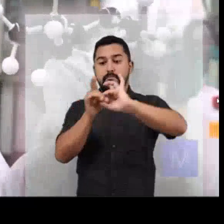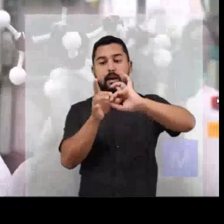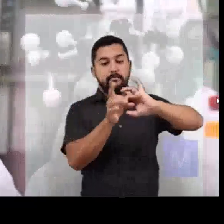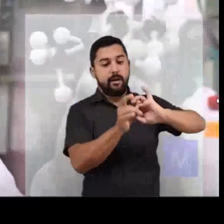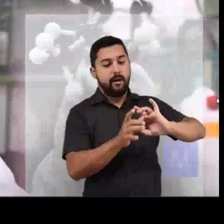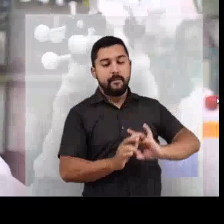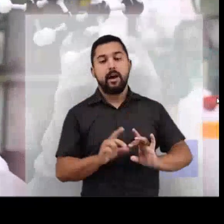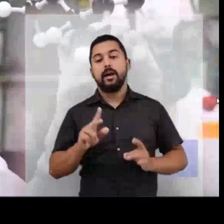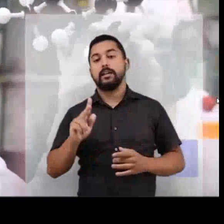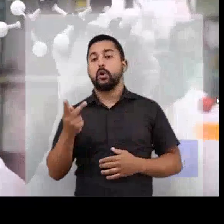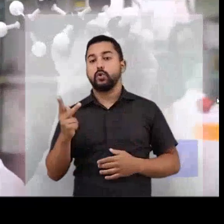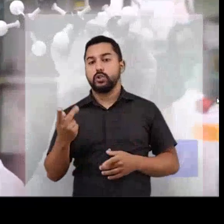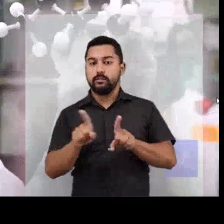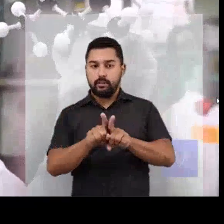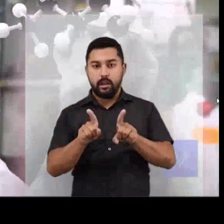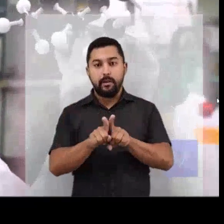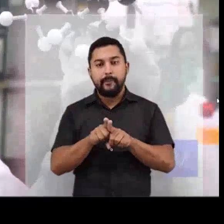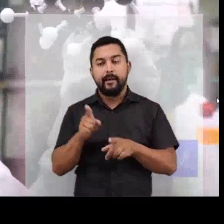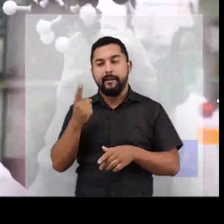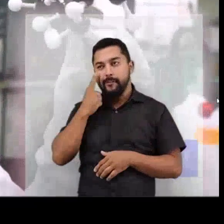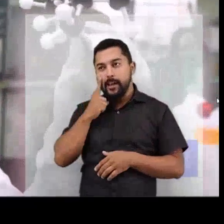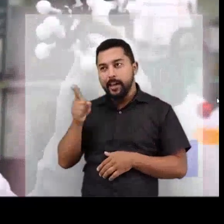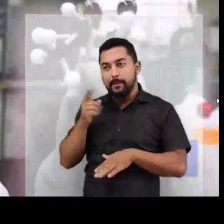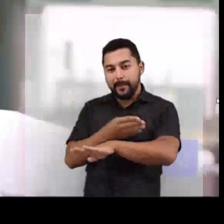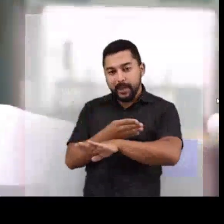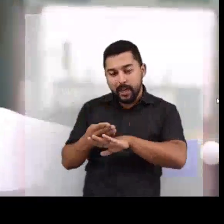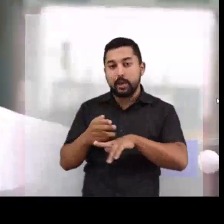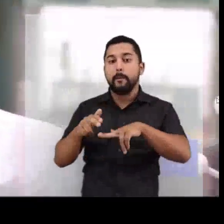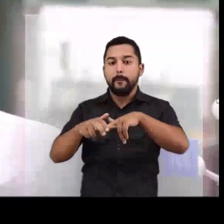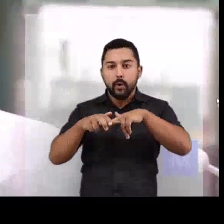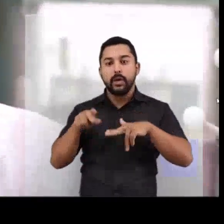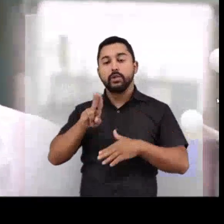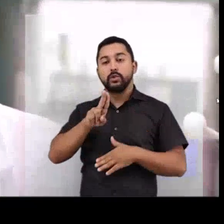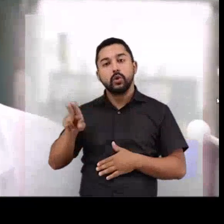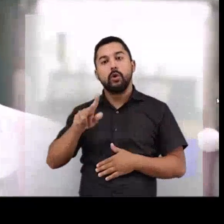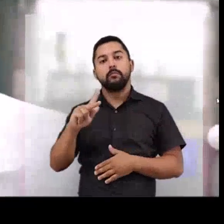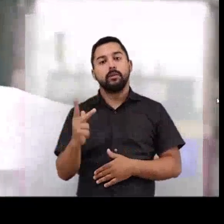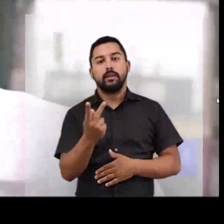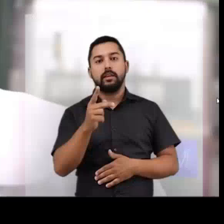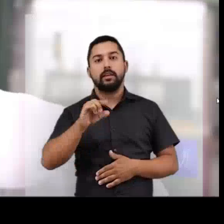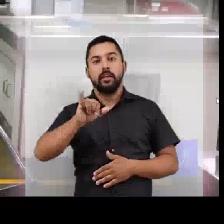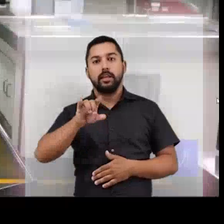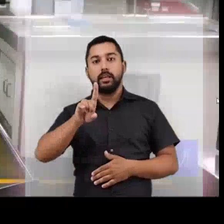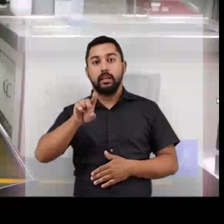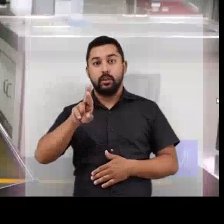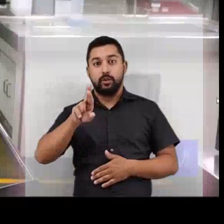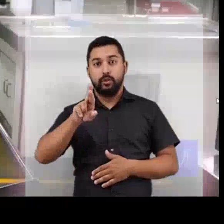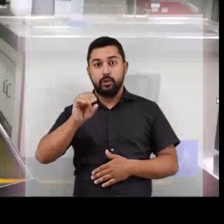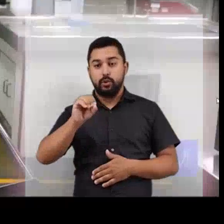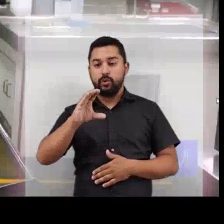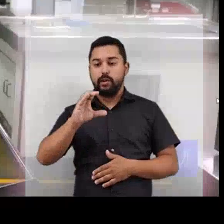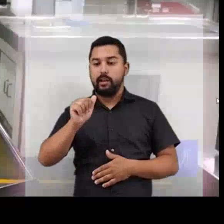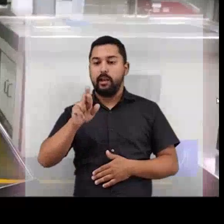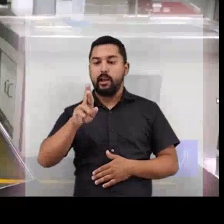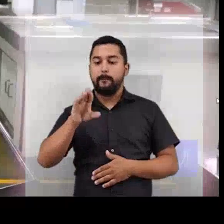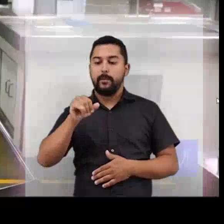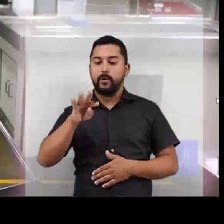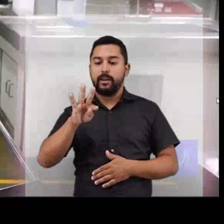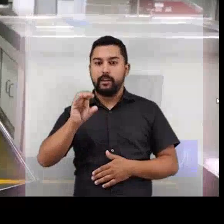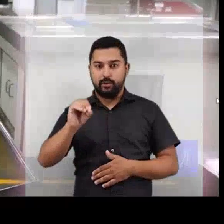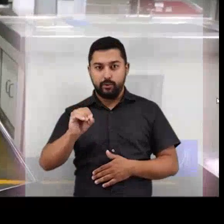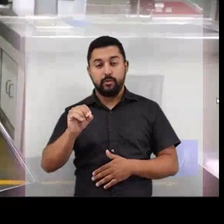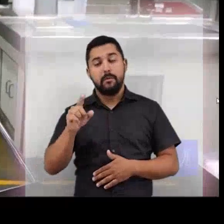tem hidrogênio, que aqui está representado por essas bolinhas brancas, e por isso ele é um hidrocarboneto. Mas o petróleo não é formado por